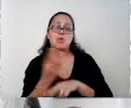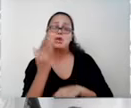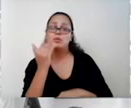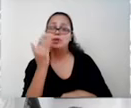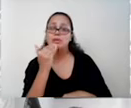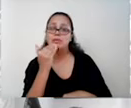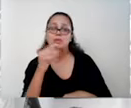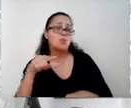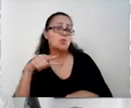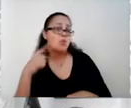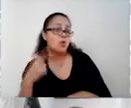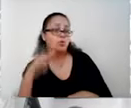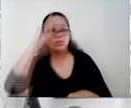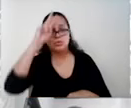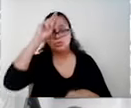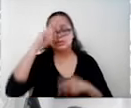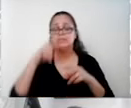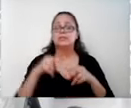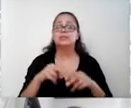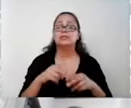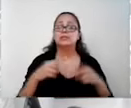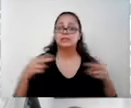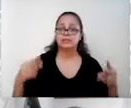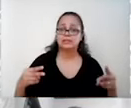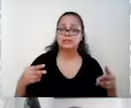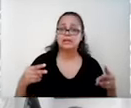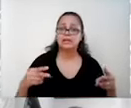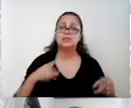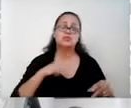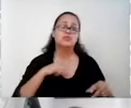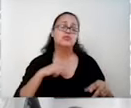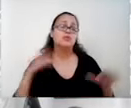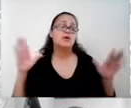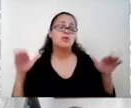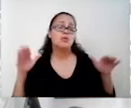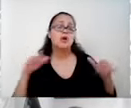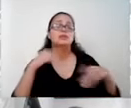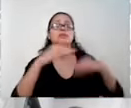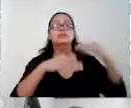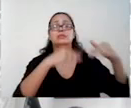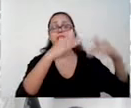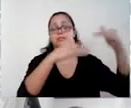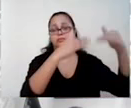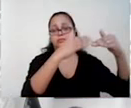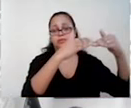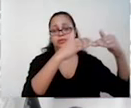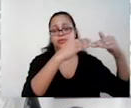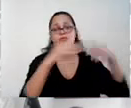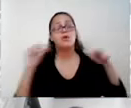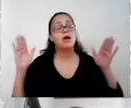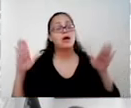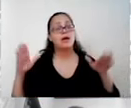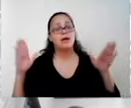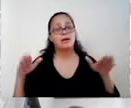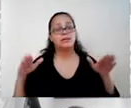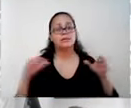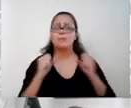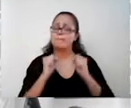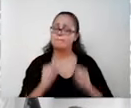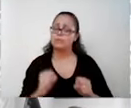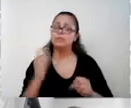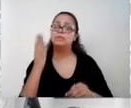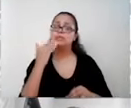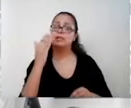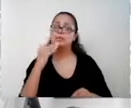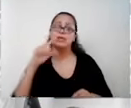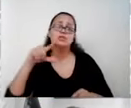desenvolveram asas, que facilitavam esse acesso. Além disso, esses insetos com asa poderiam se alimentar de outros insetos, como o